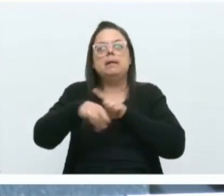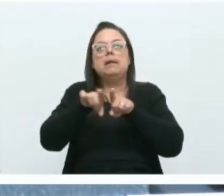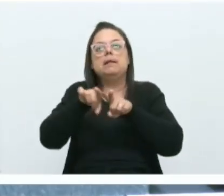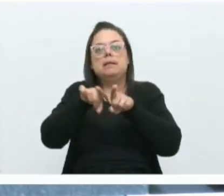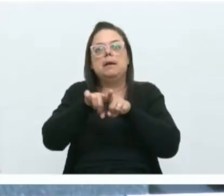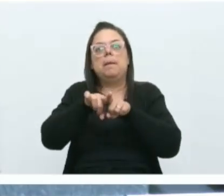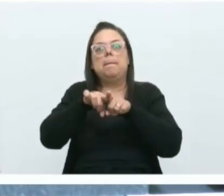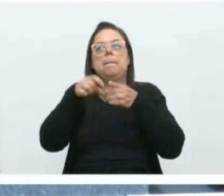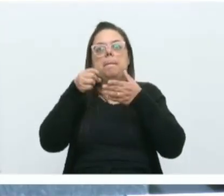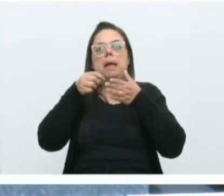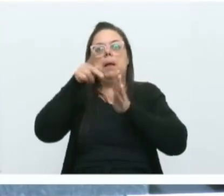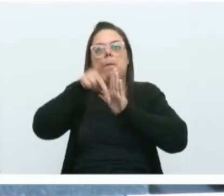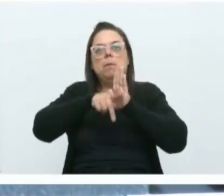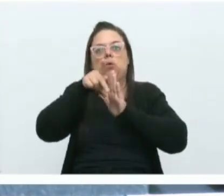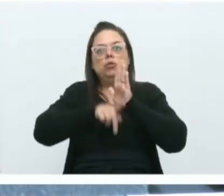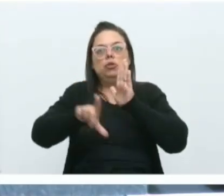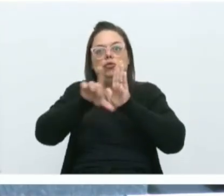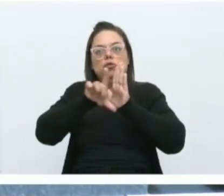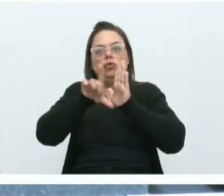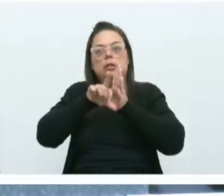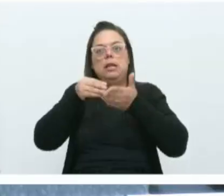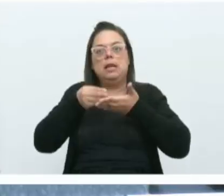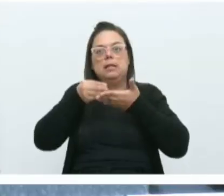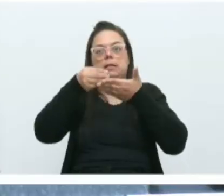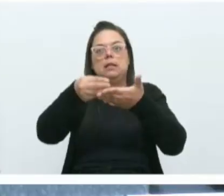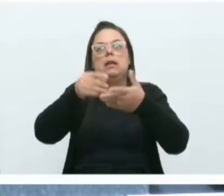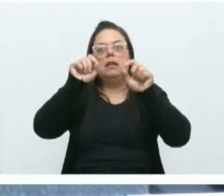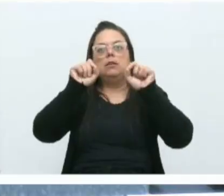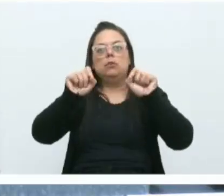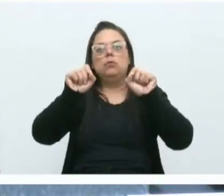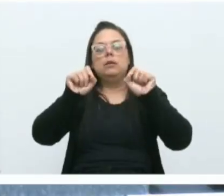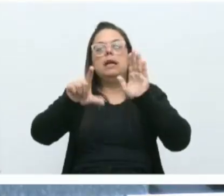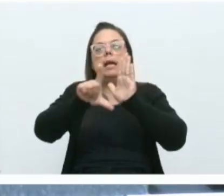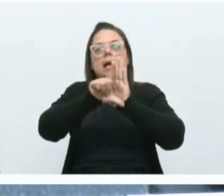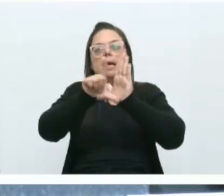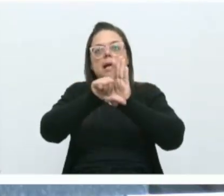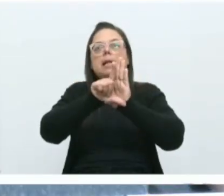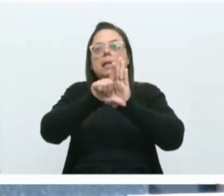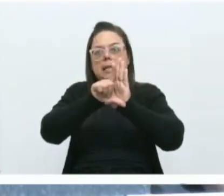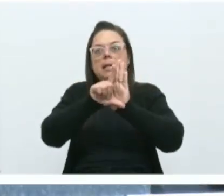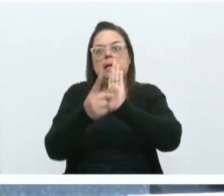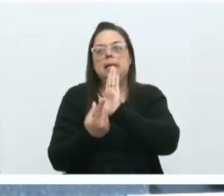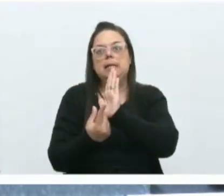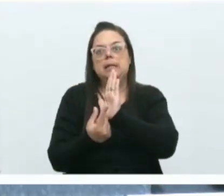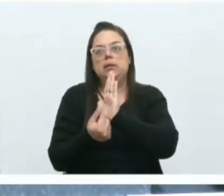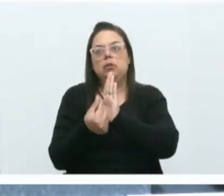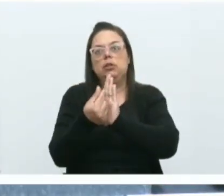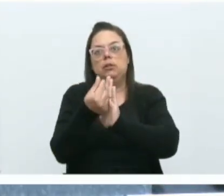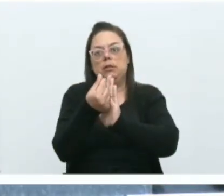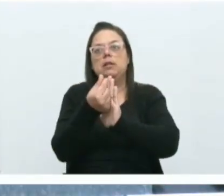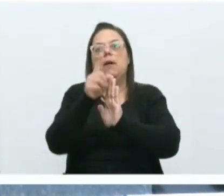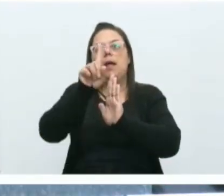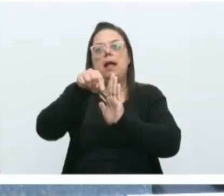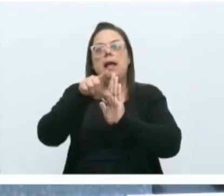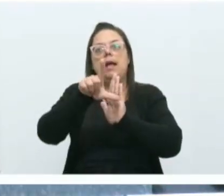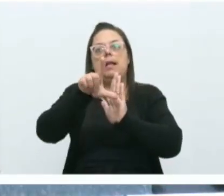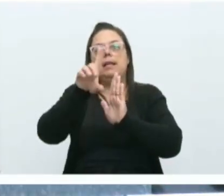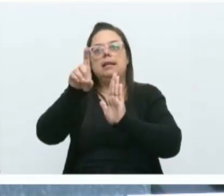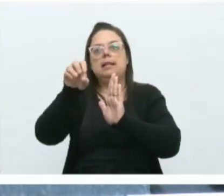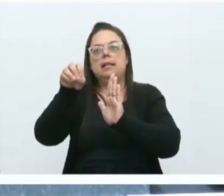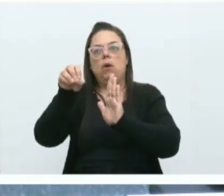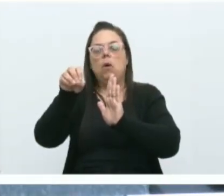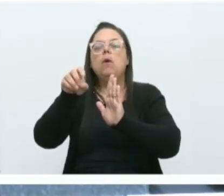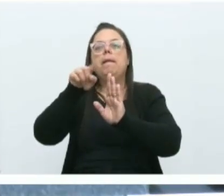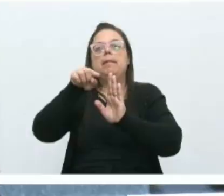encaminhou o presente projeto de lei, que trata a Lei de Diretrizes Orçamentárias, LDO, para o